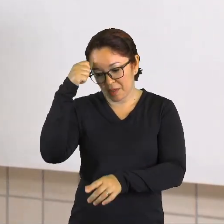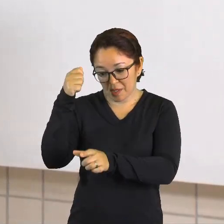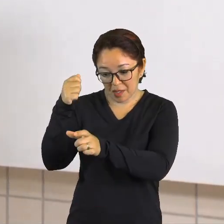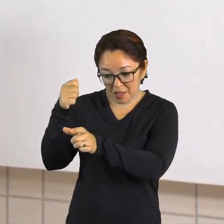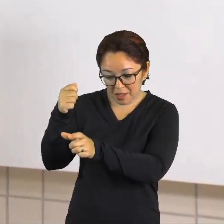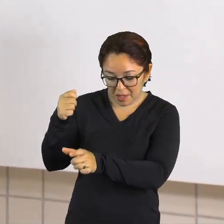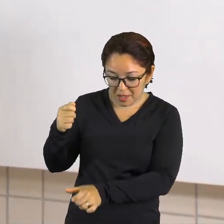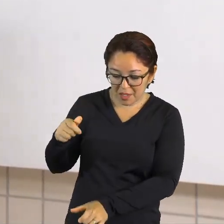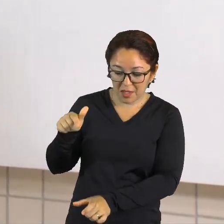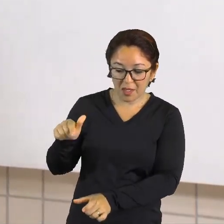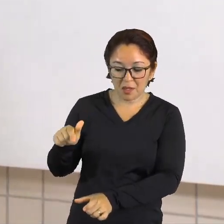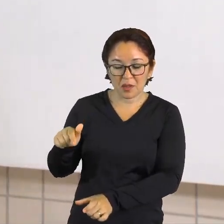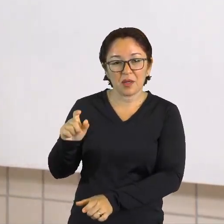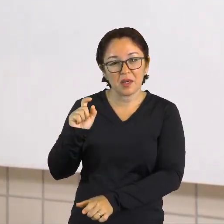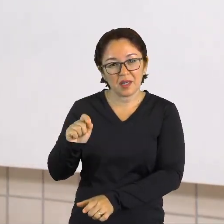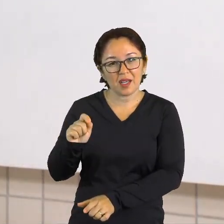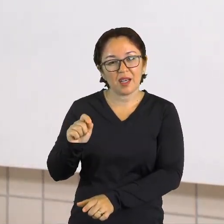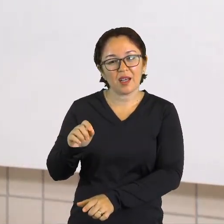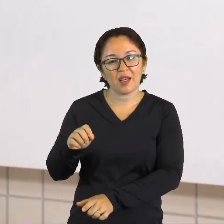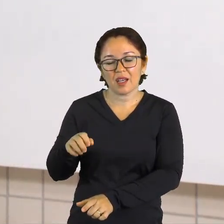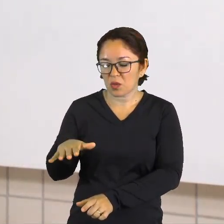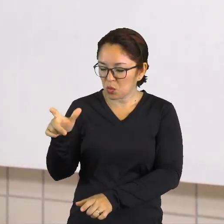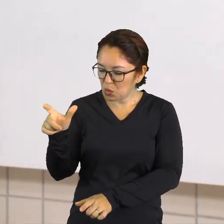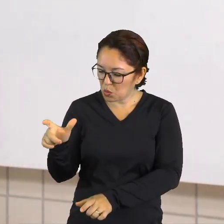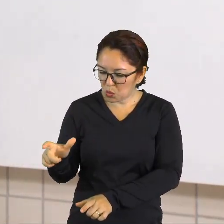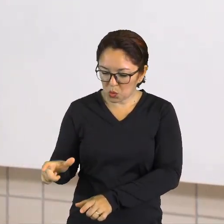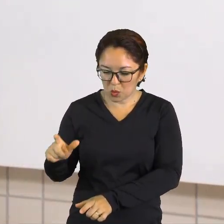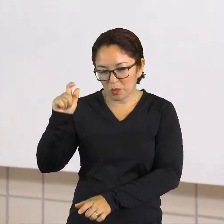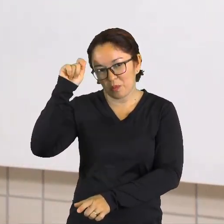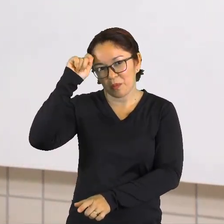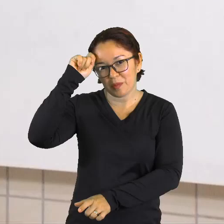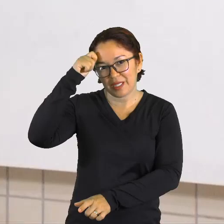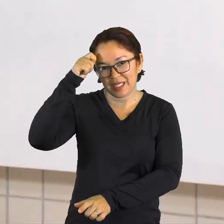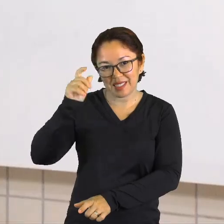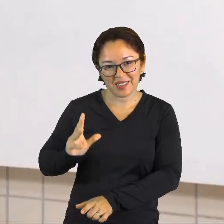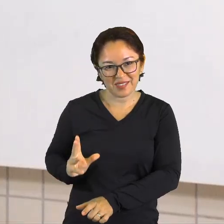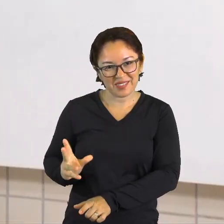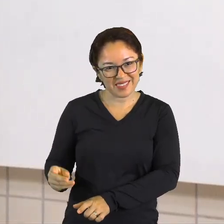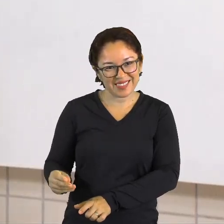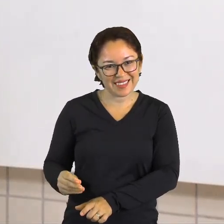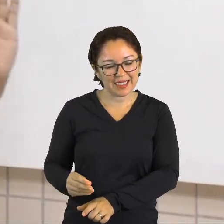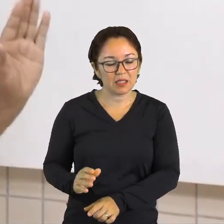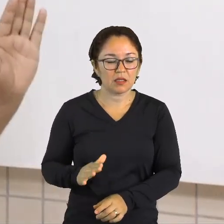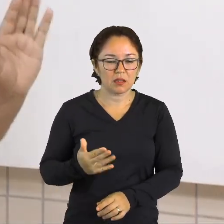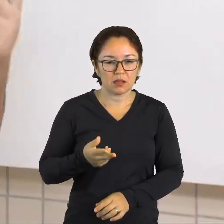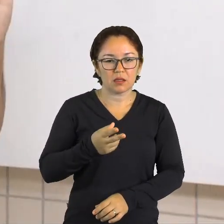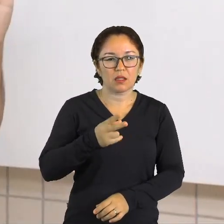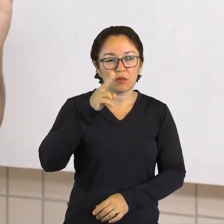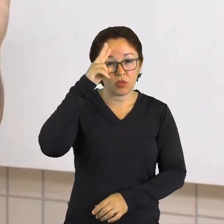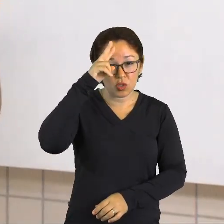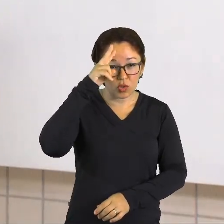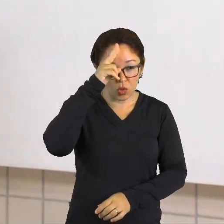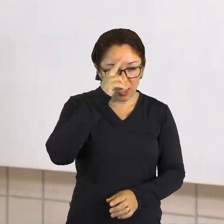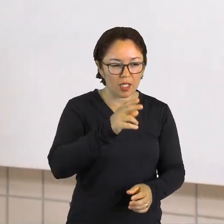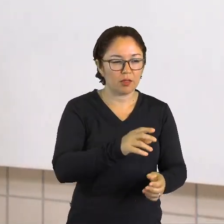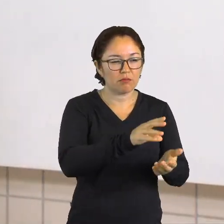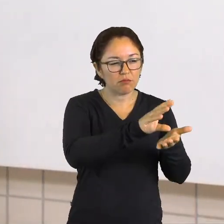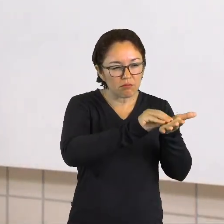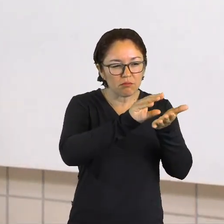com manchinhas brancas e uma coelha bem pretinha. Então você pode fazer todas essas etapas do desenho, da história